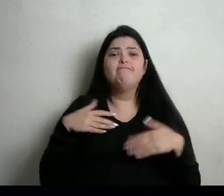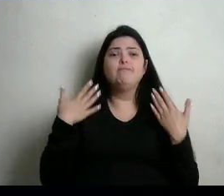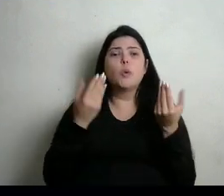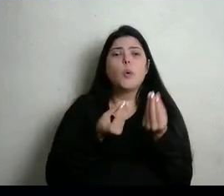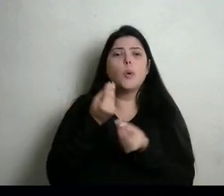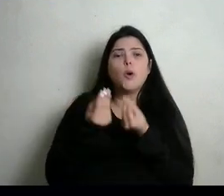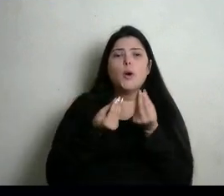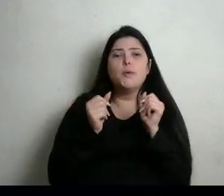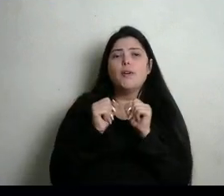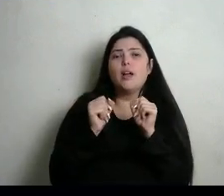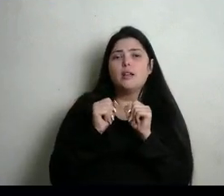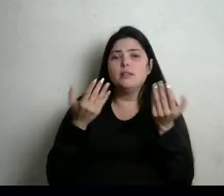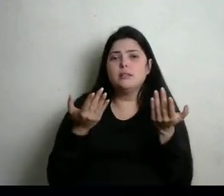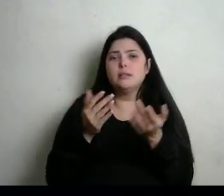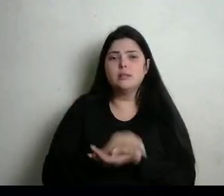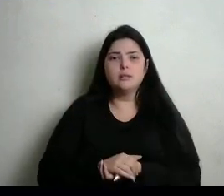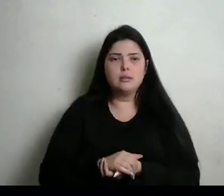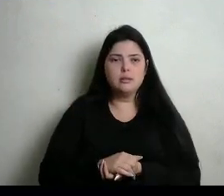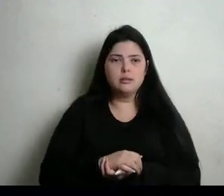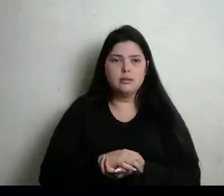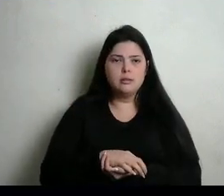Alisson?